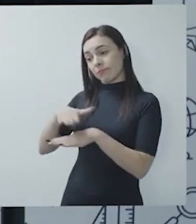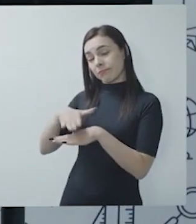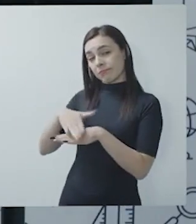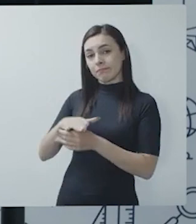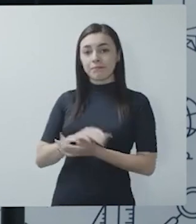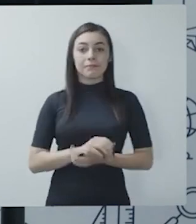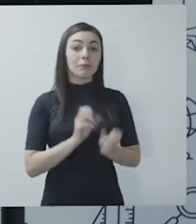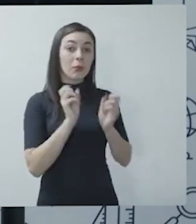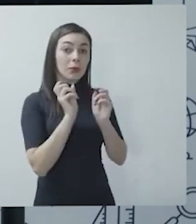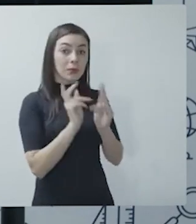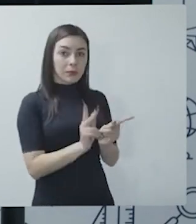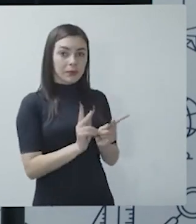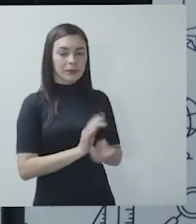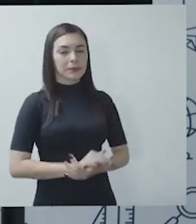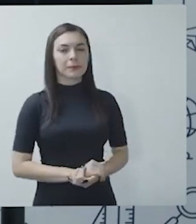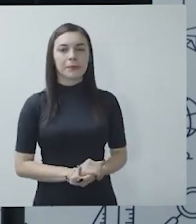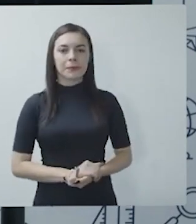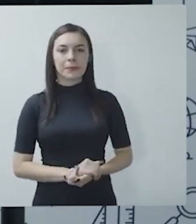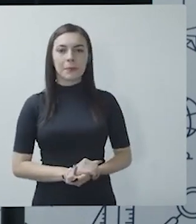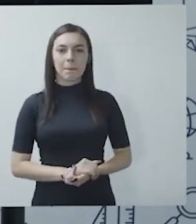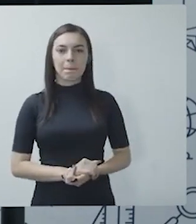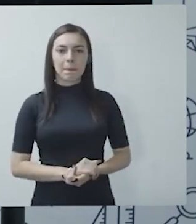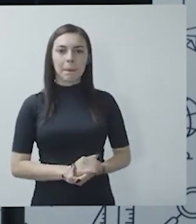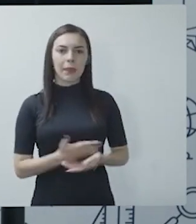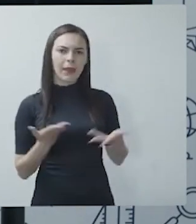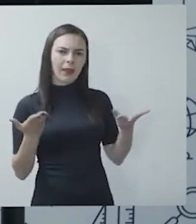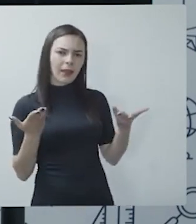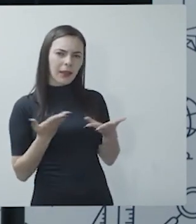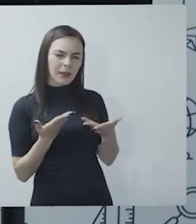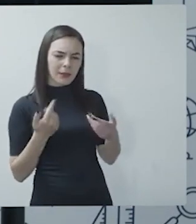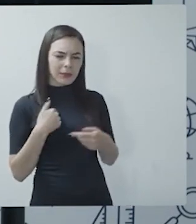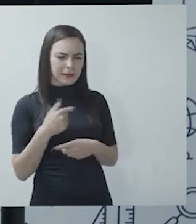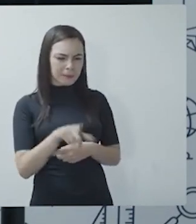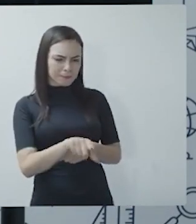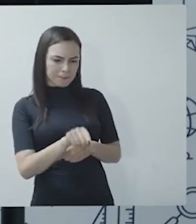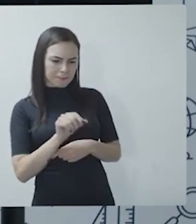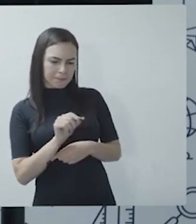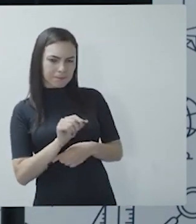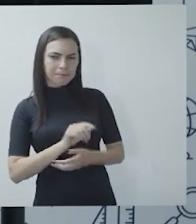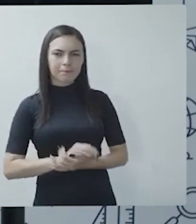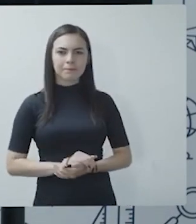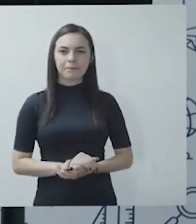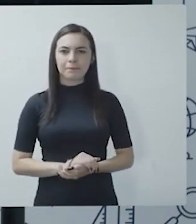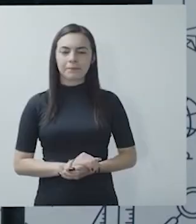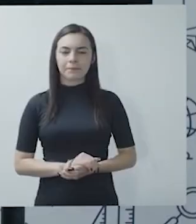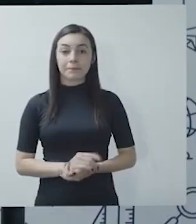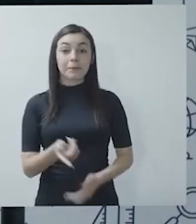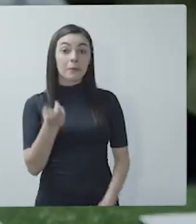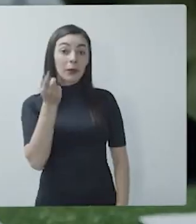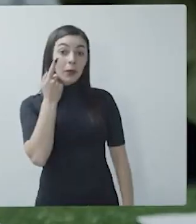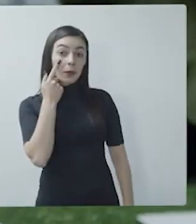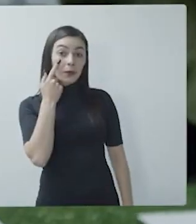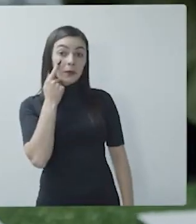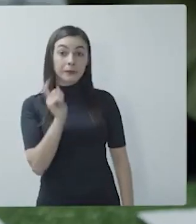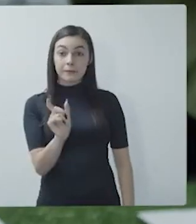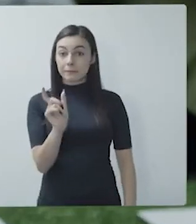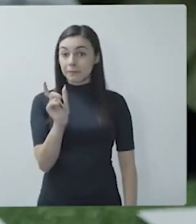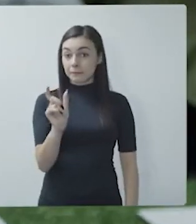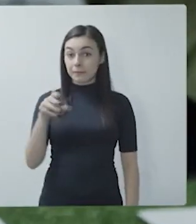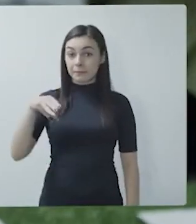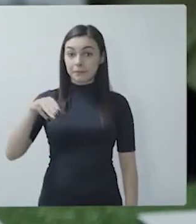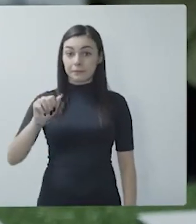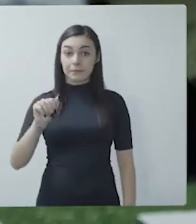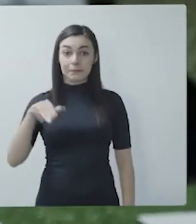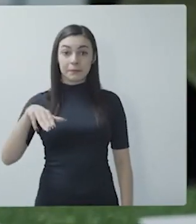tá, vamos deixar assim. Agora eu vou... Essa aqui. Olha, palavra